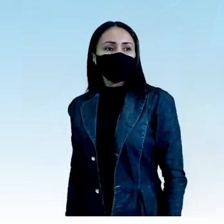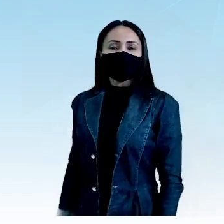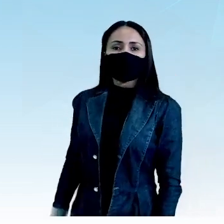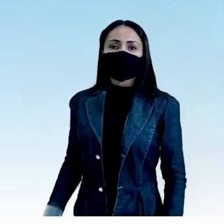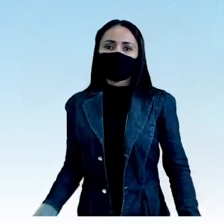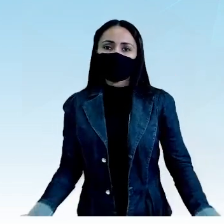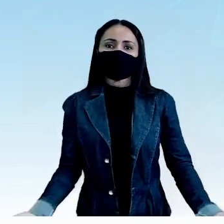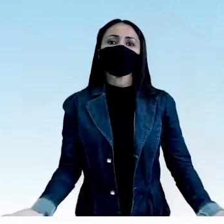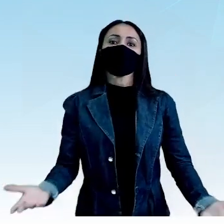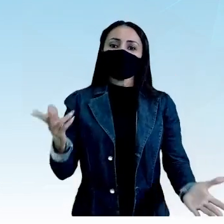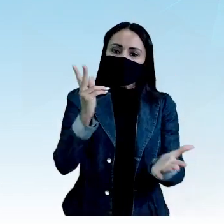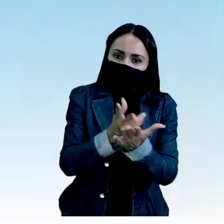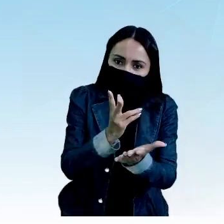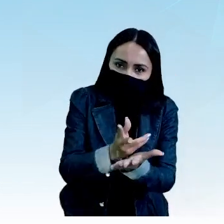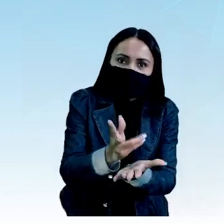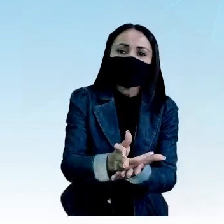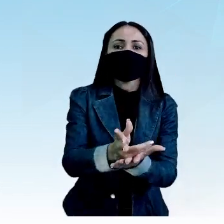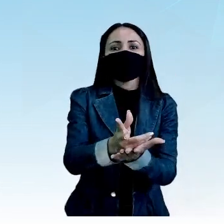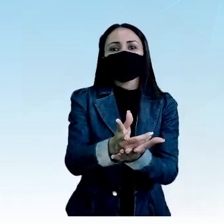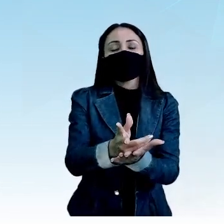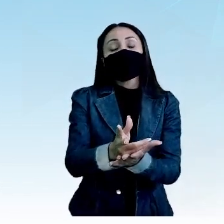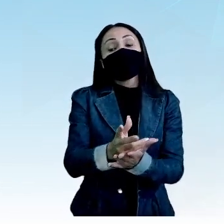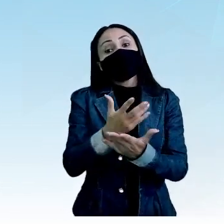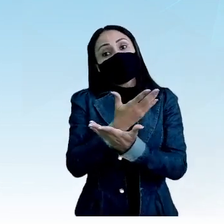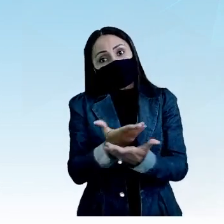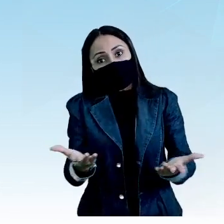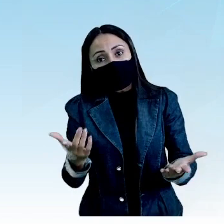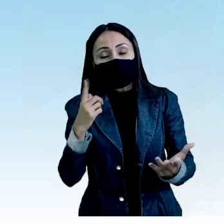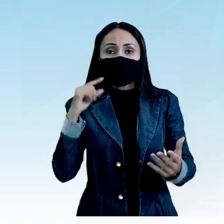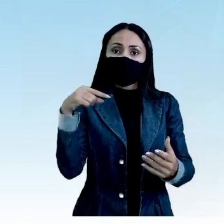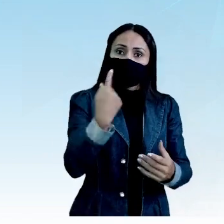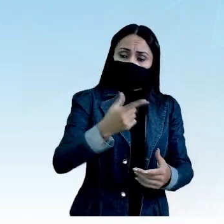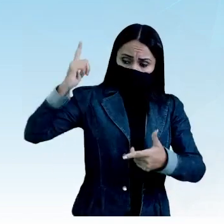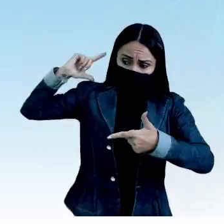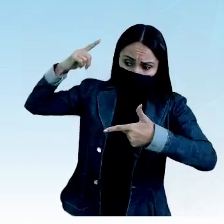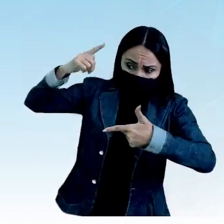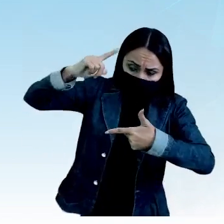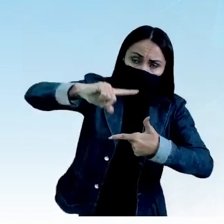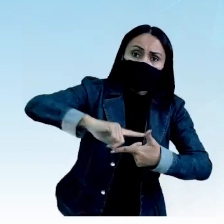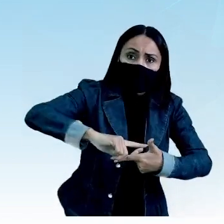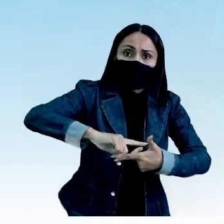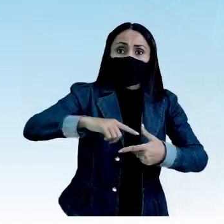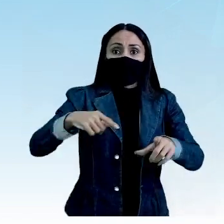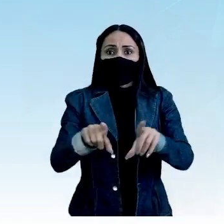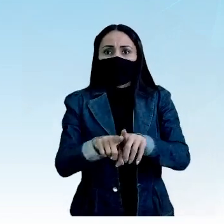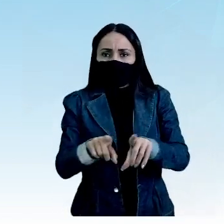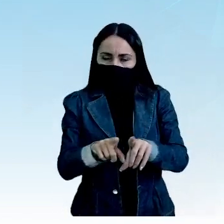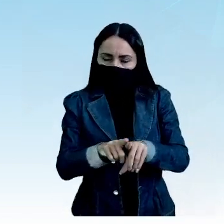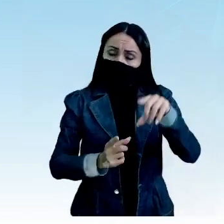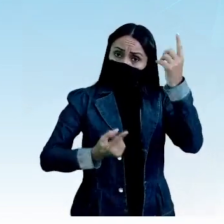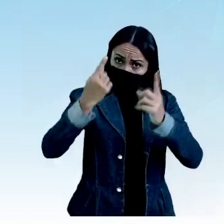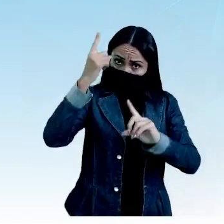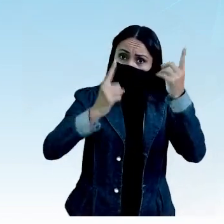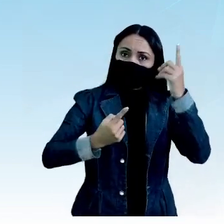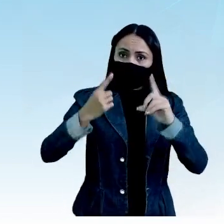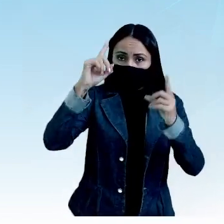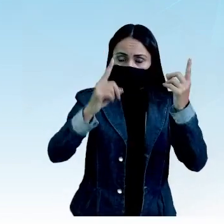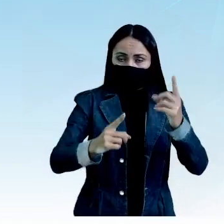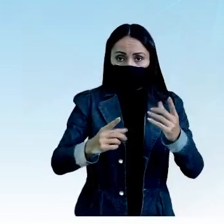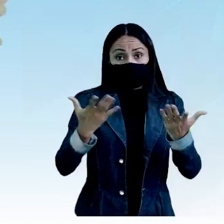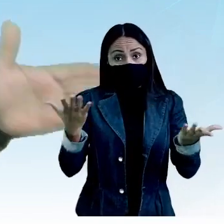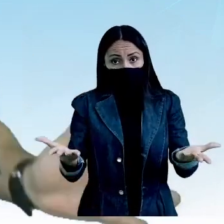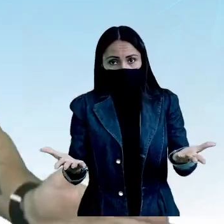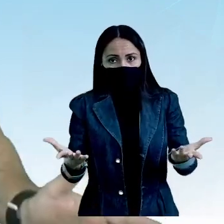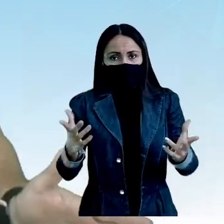você vê justamente, professor, essa questão da tradição, não é? Porque o fraque no carnaval, Noite de